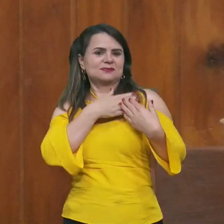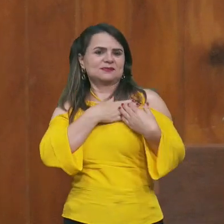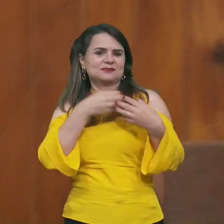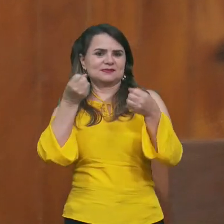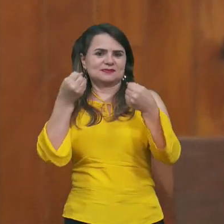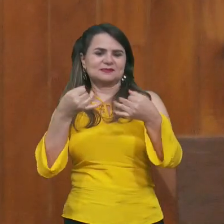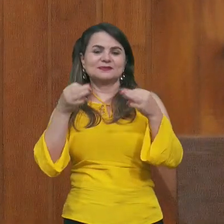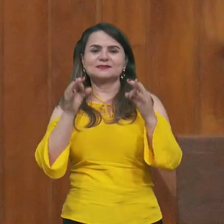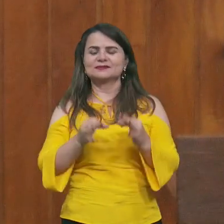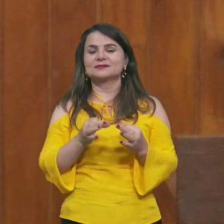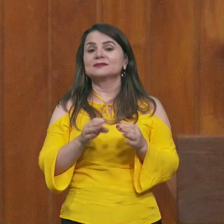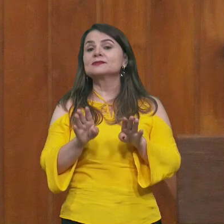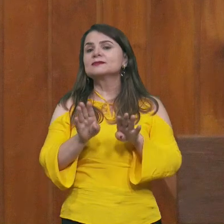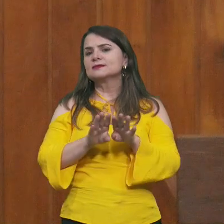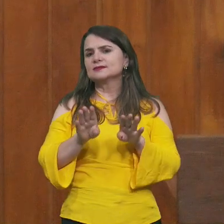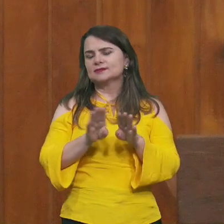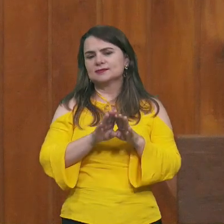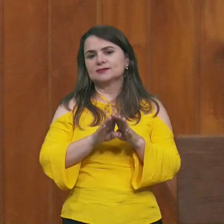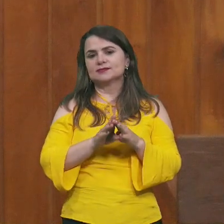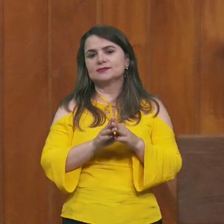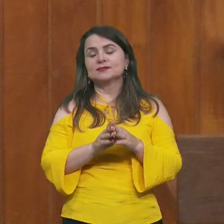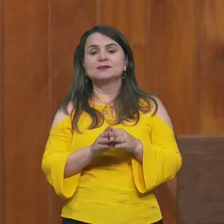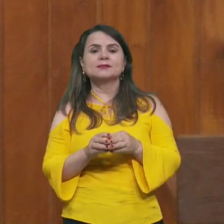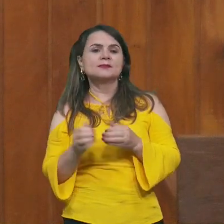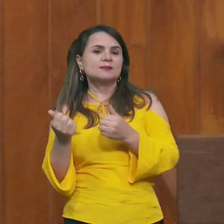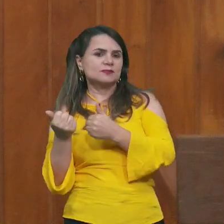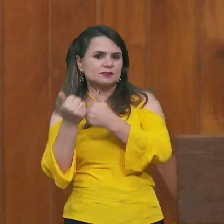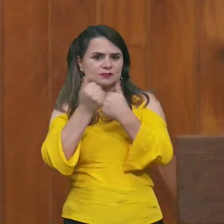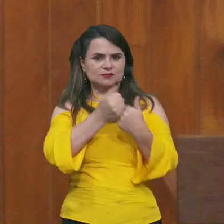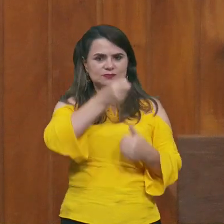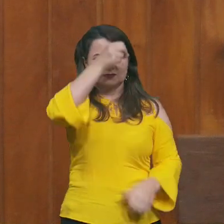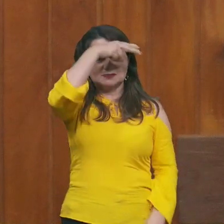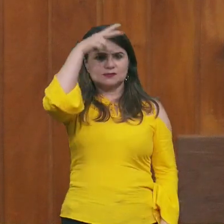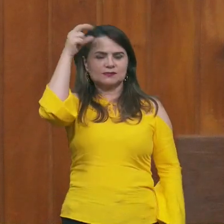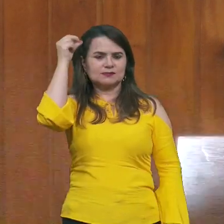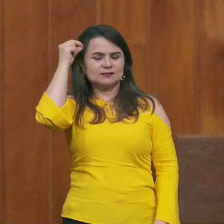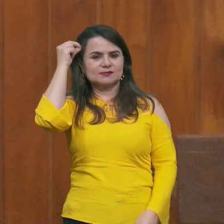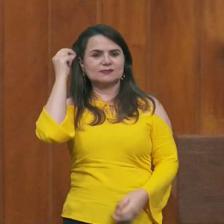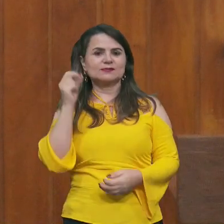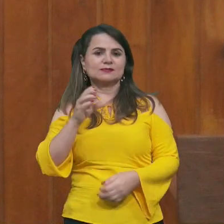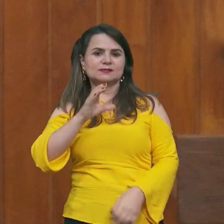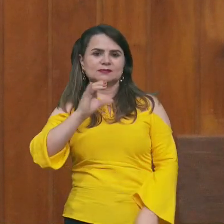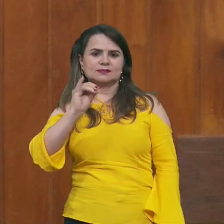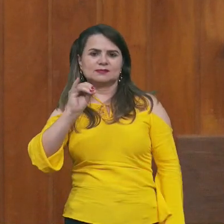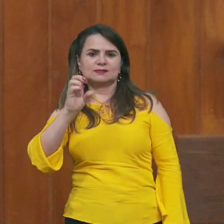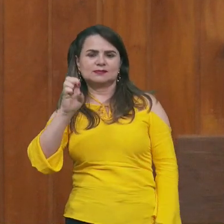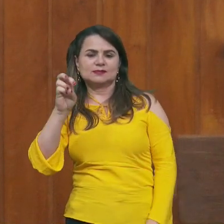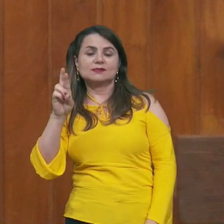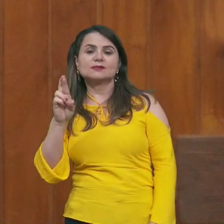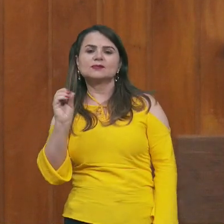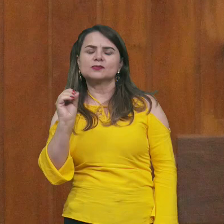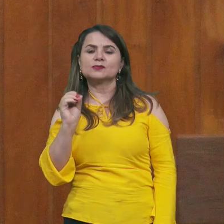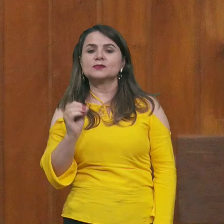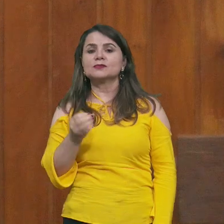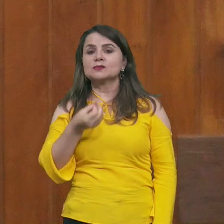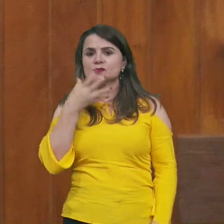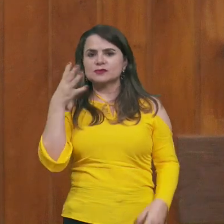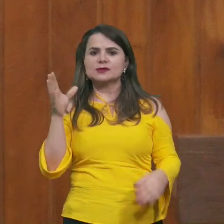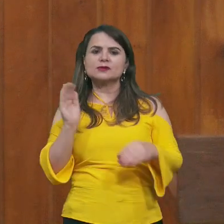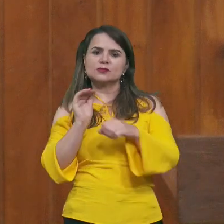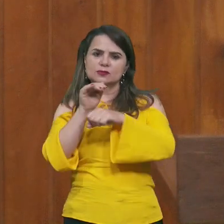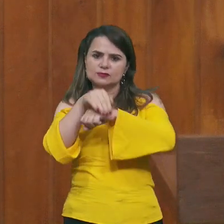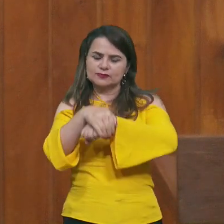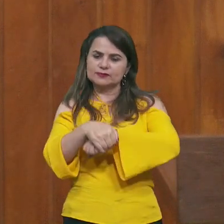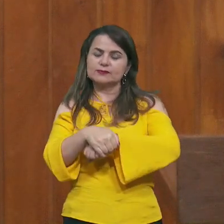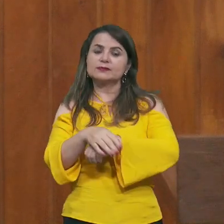nosso vice-prefeito, Cícero, boa noite, que está representando aqui nosso prefeito Daniel, a